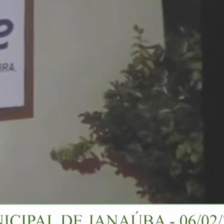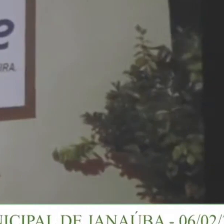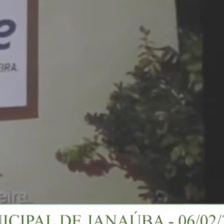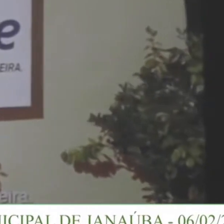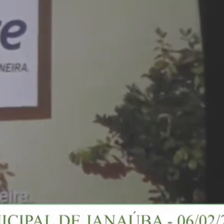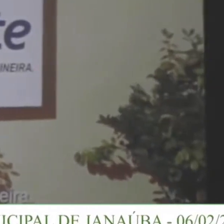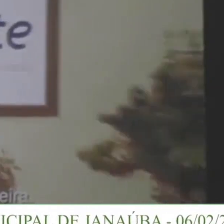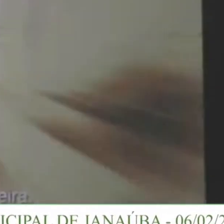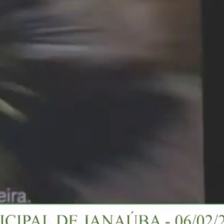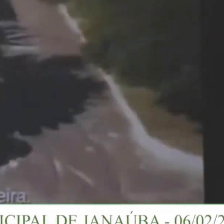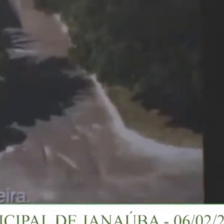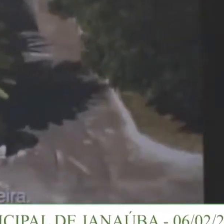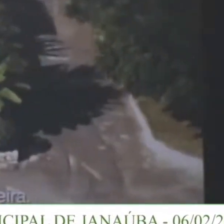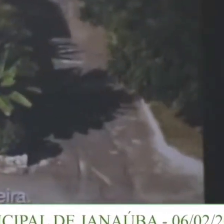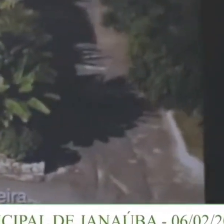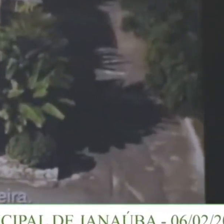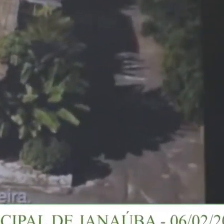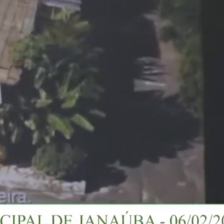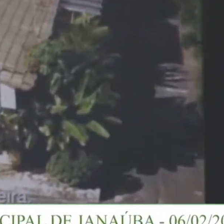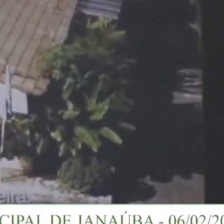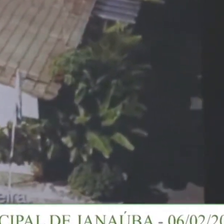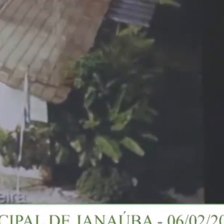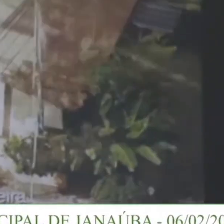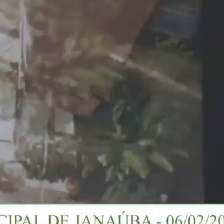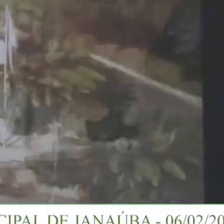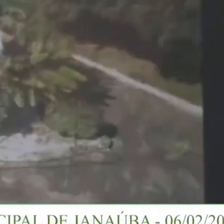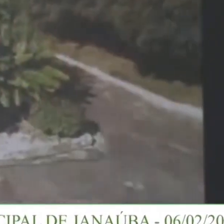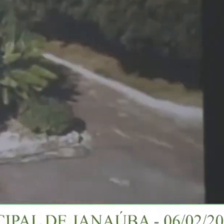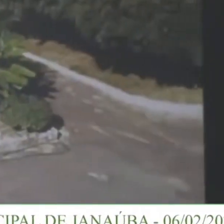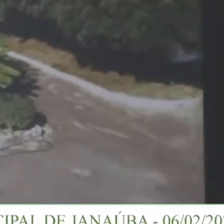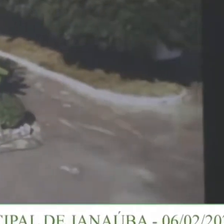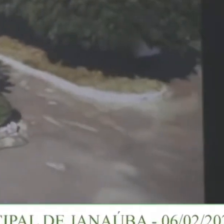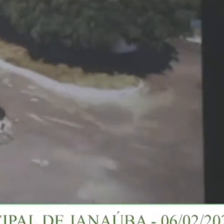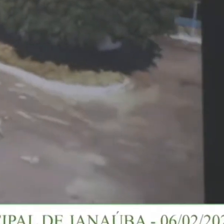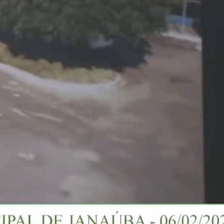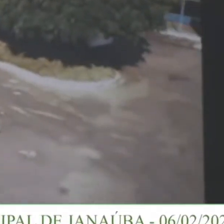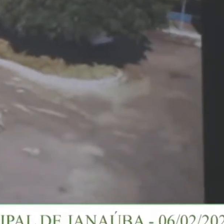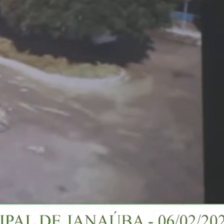Abanorte, a força da fruticultura norte mineira.